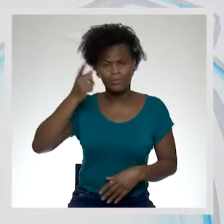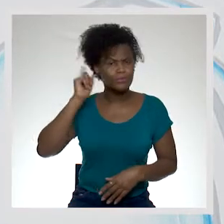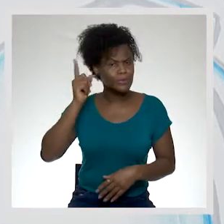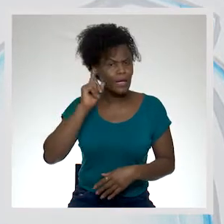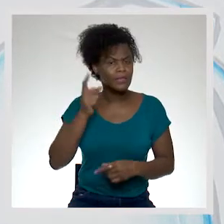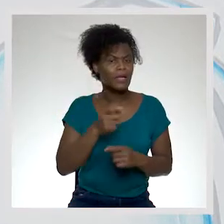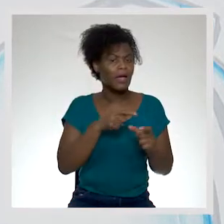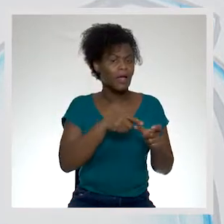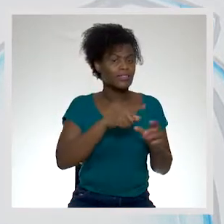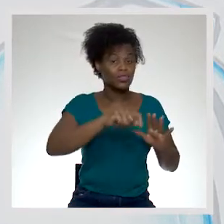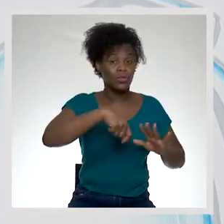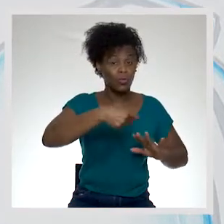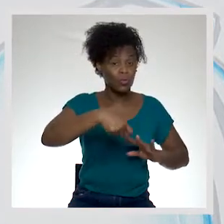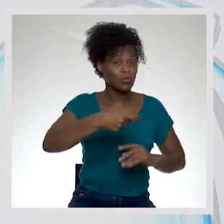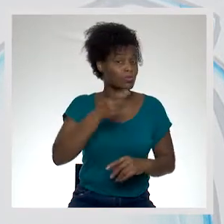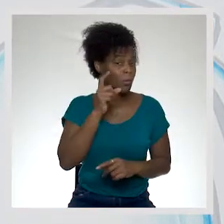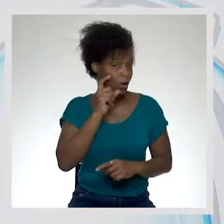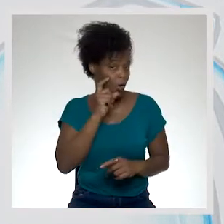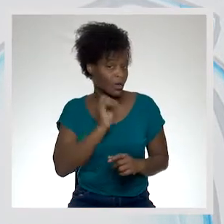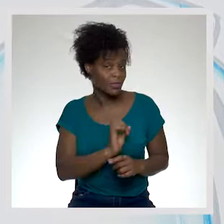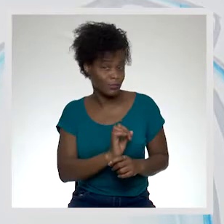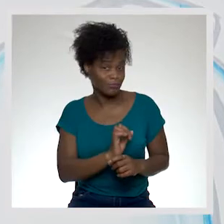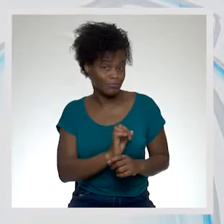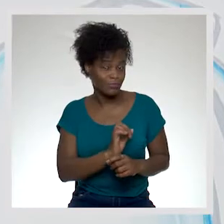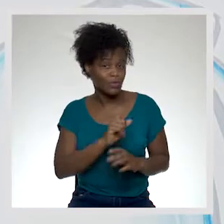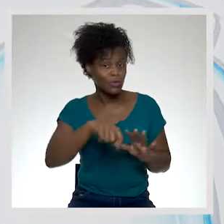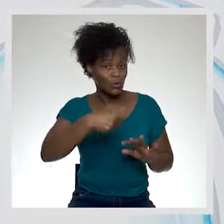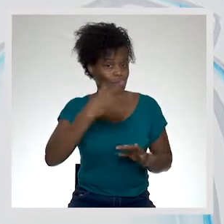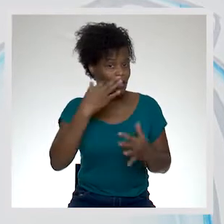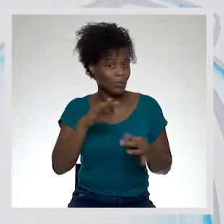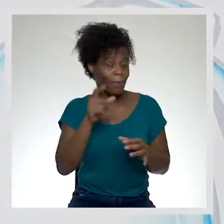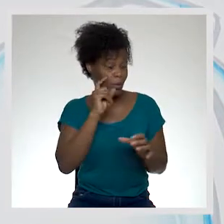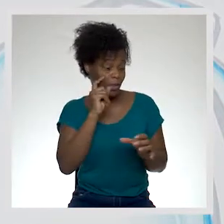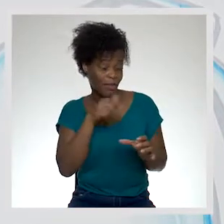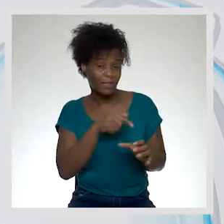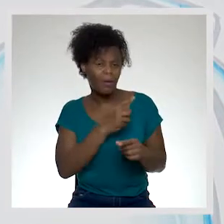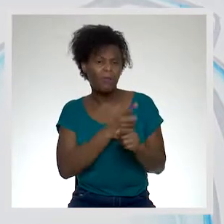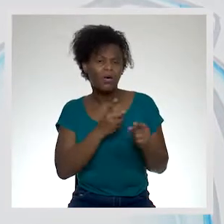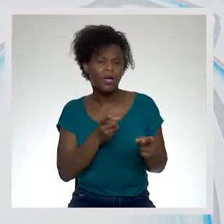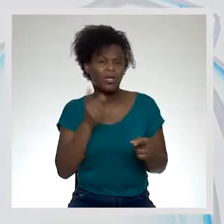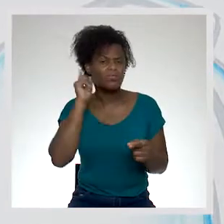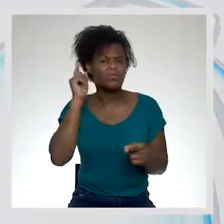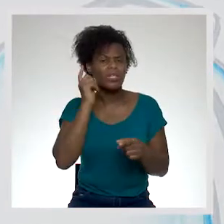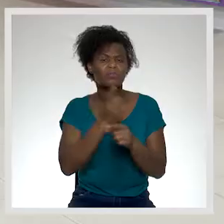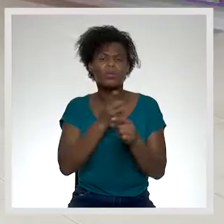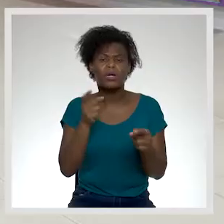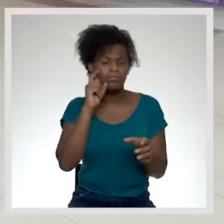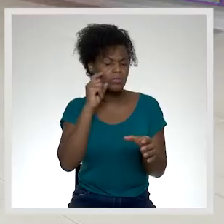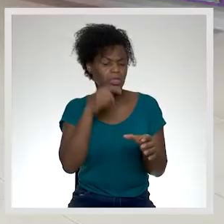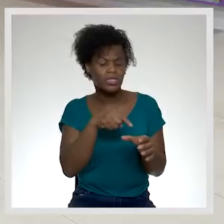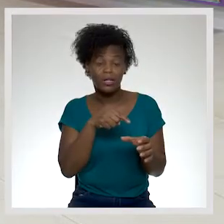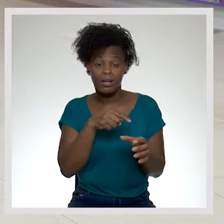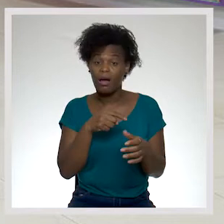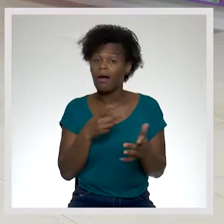conservar esses recursos naturais. Por que é importante conservar esses recursos naturais?